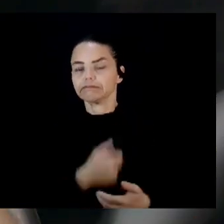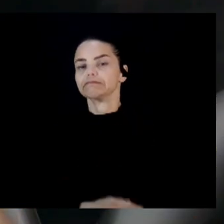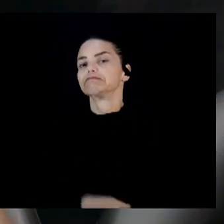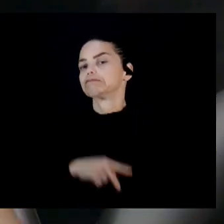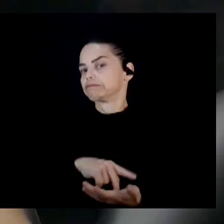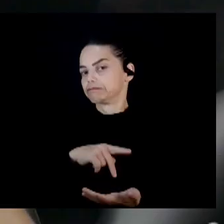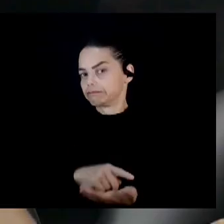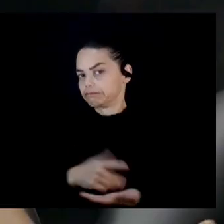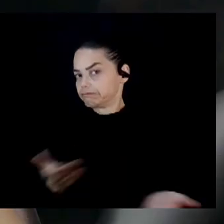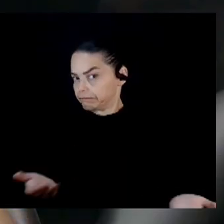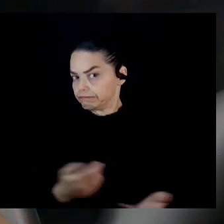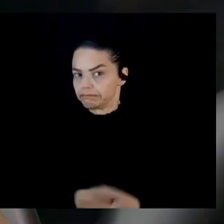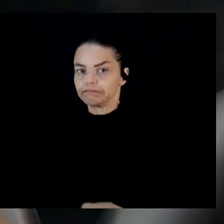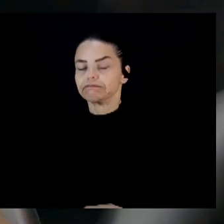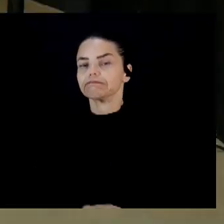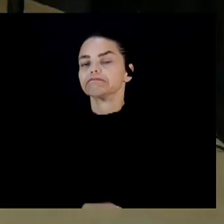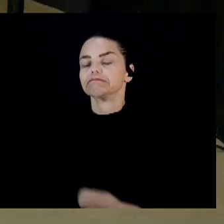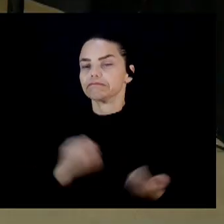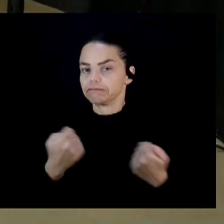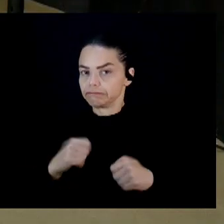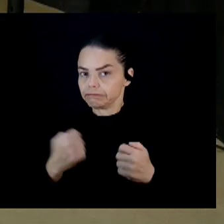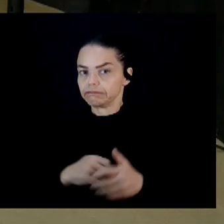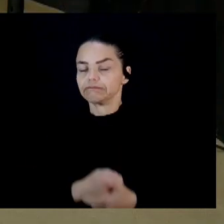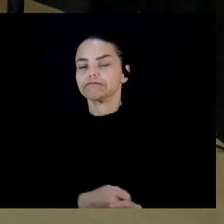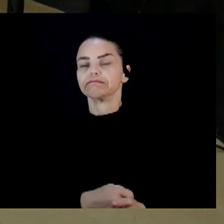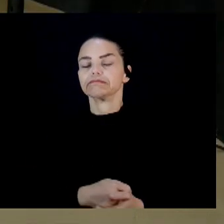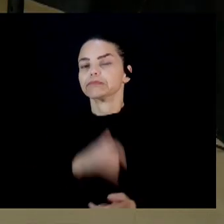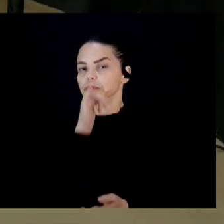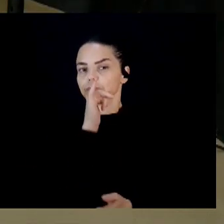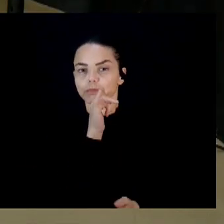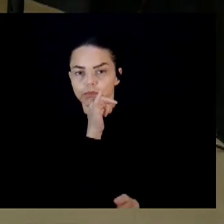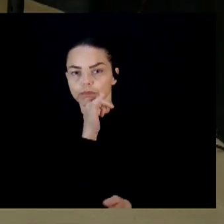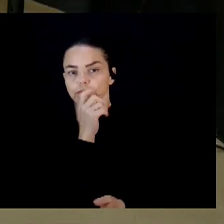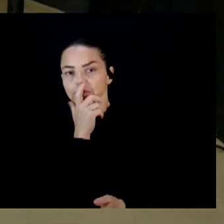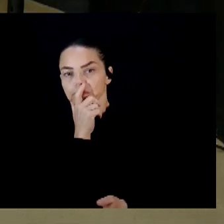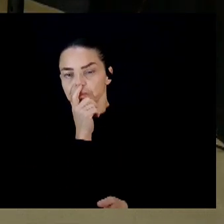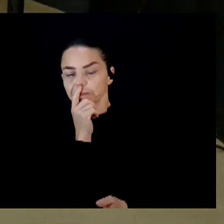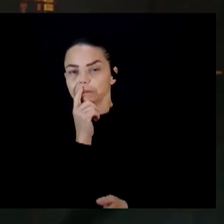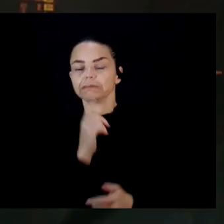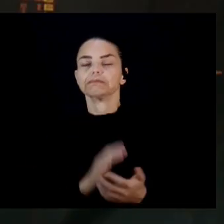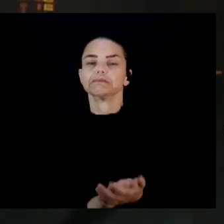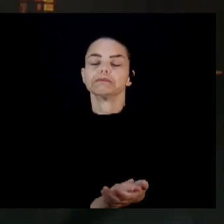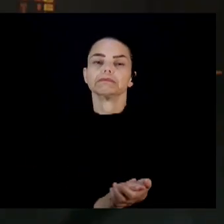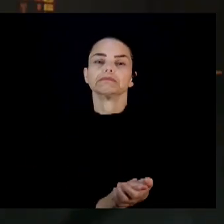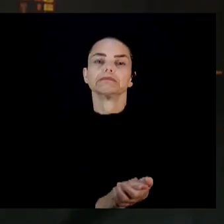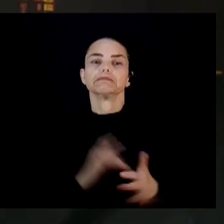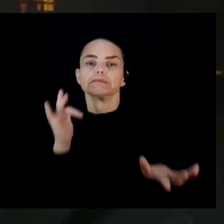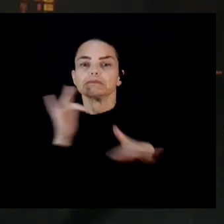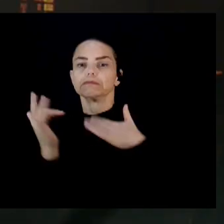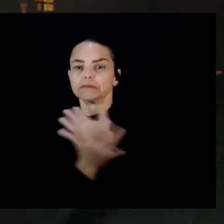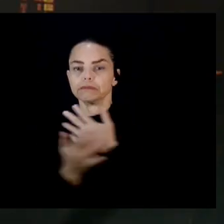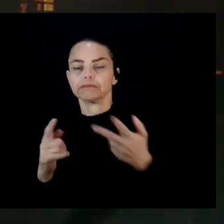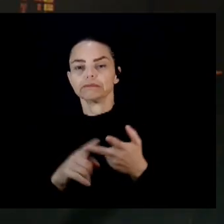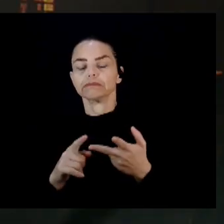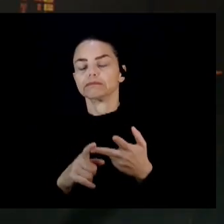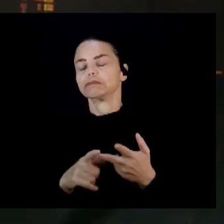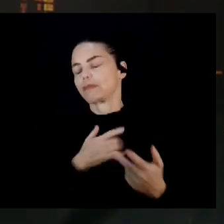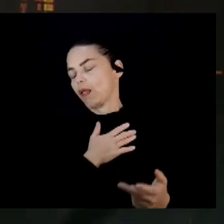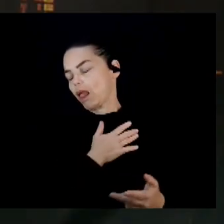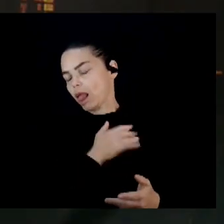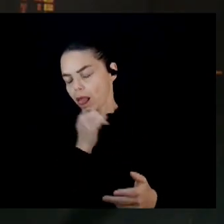né, precisa fazer. Sim, então, né? Por exemplo, essa relação entre rede social e insatisfação